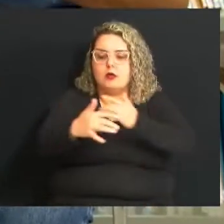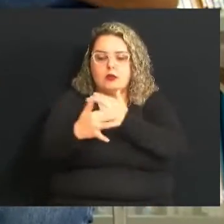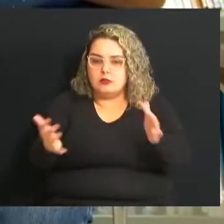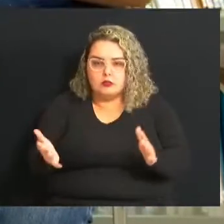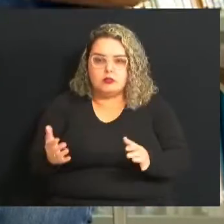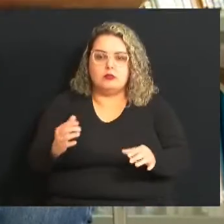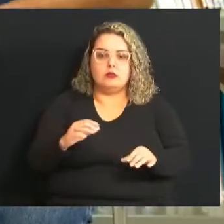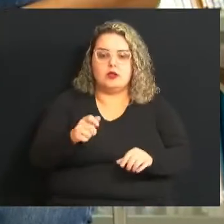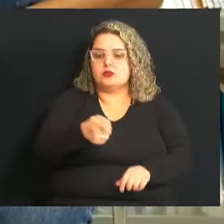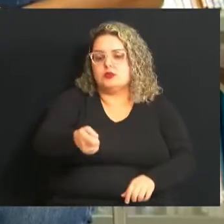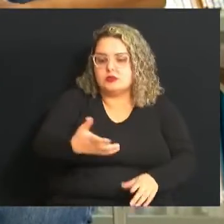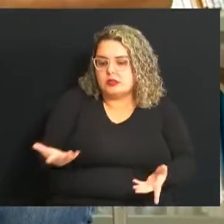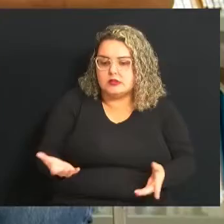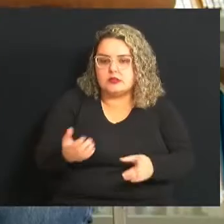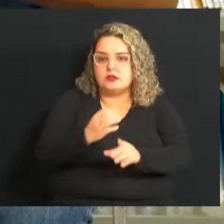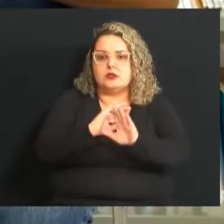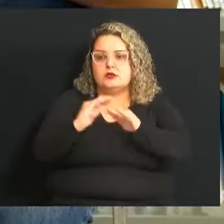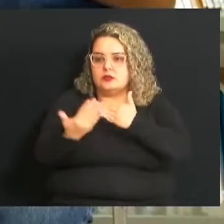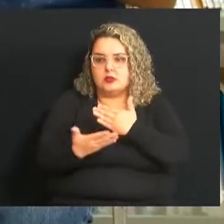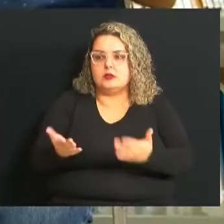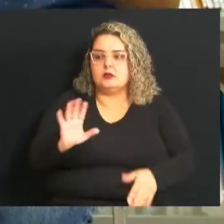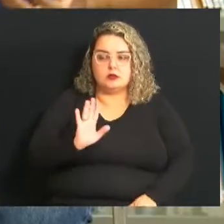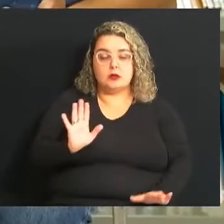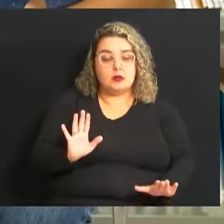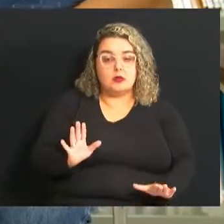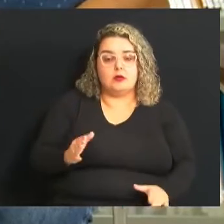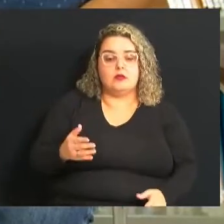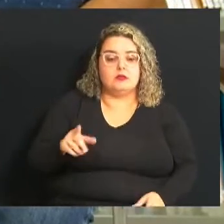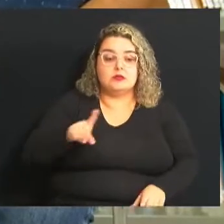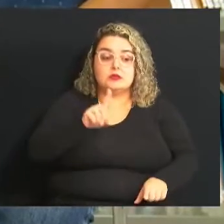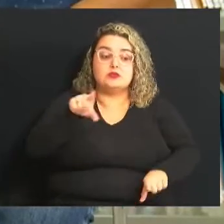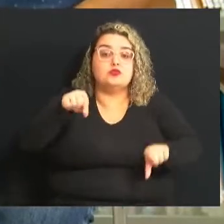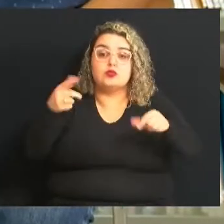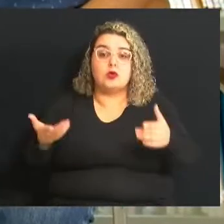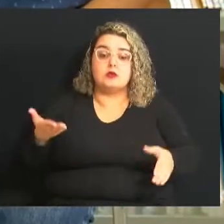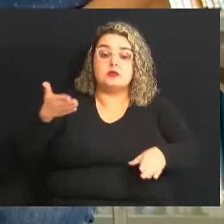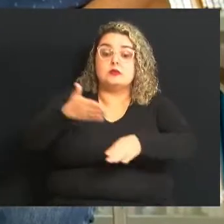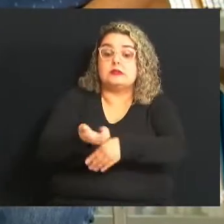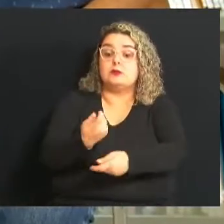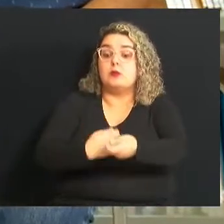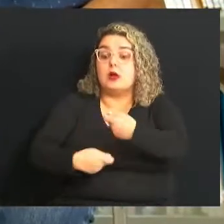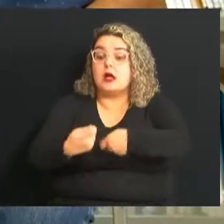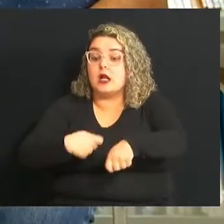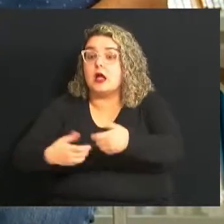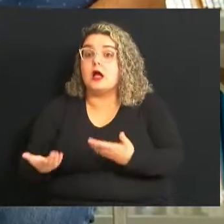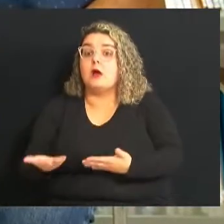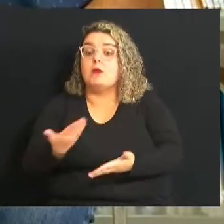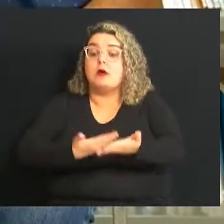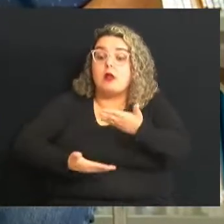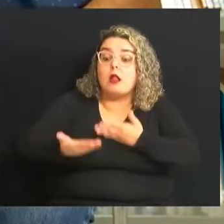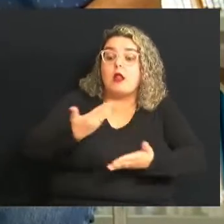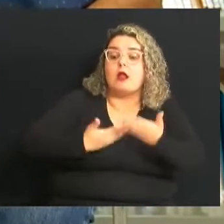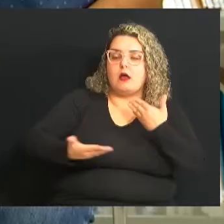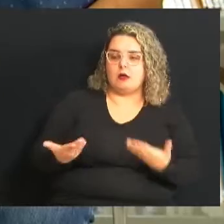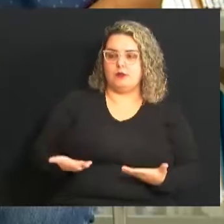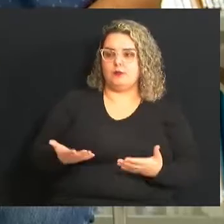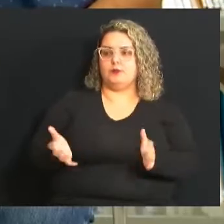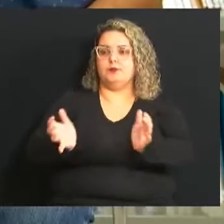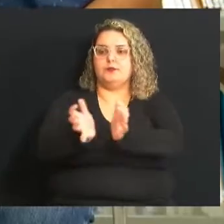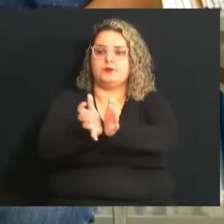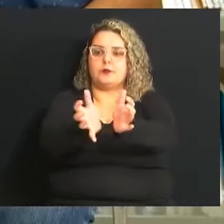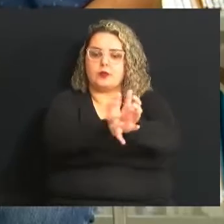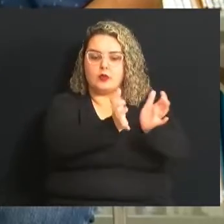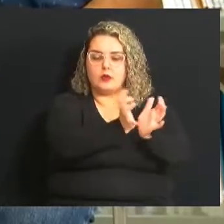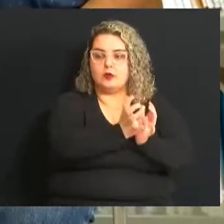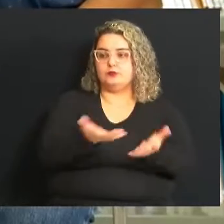numa negociação em torno disso, né? E cada vez mais, esses grupos, como a gente falou, né, a antropologia passa de uma